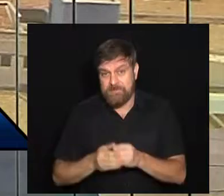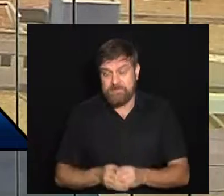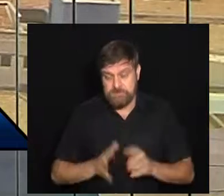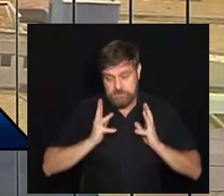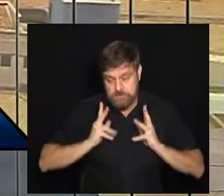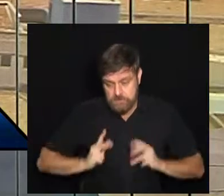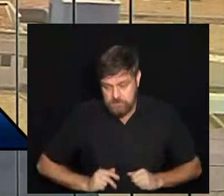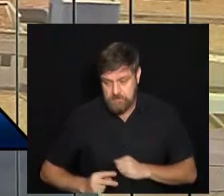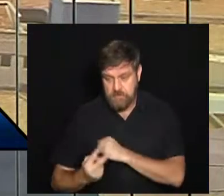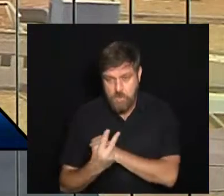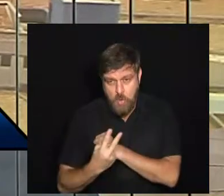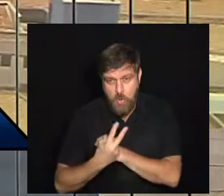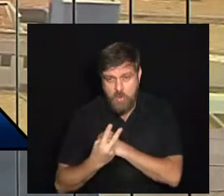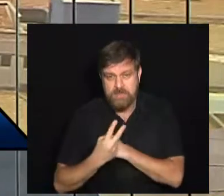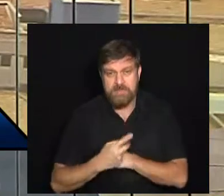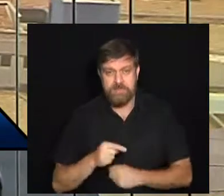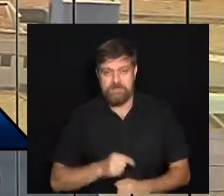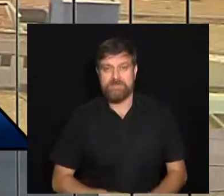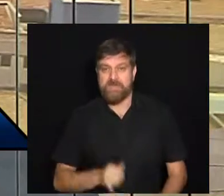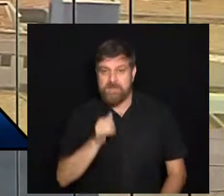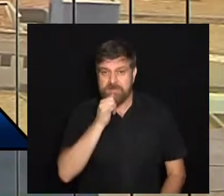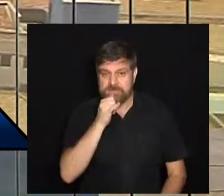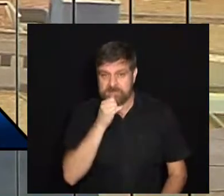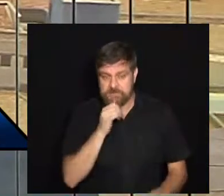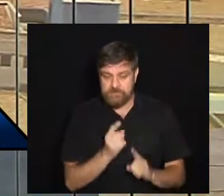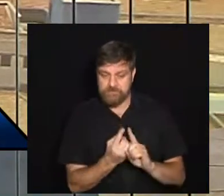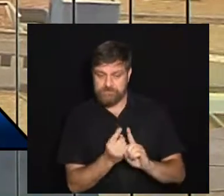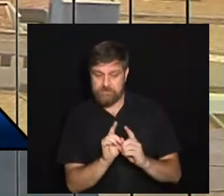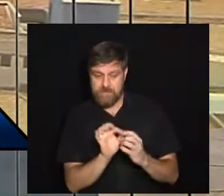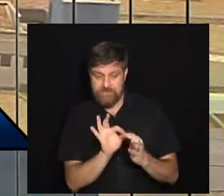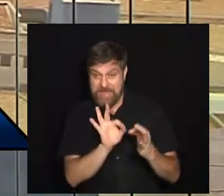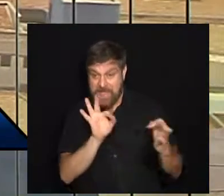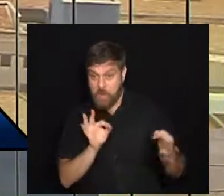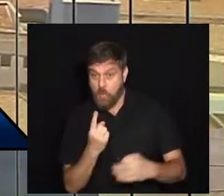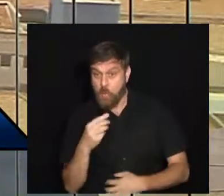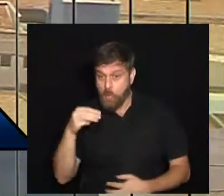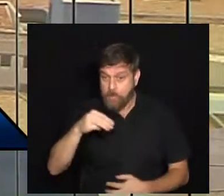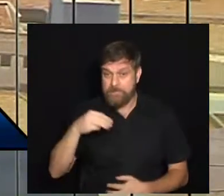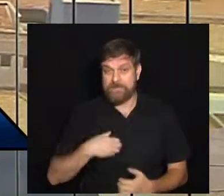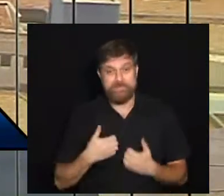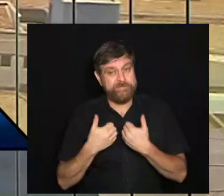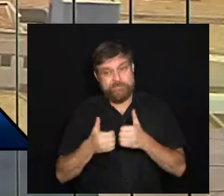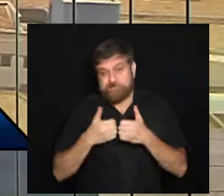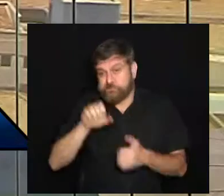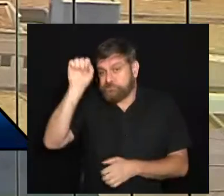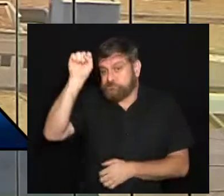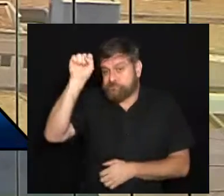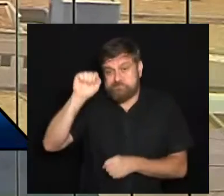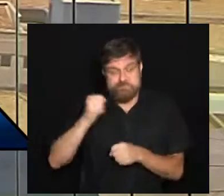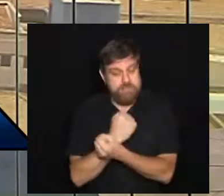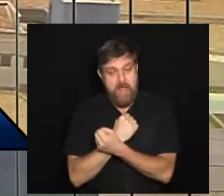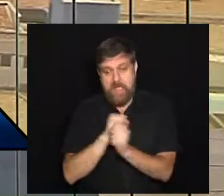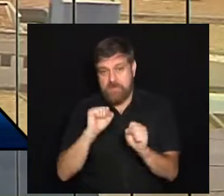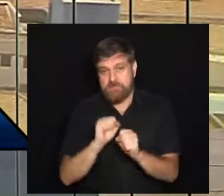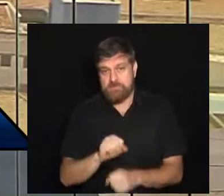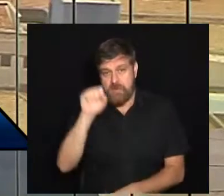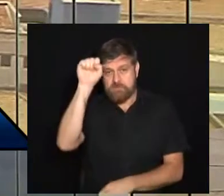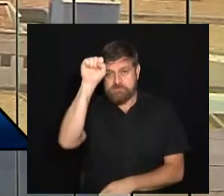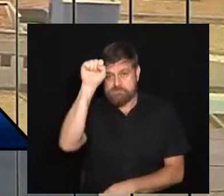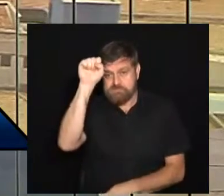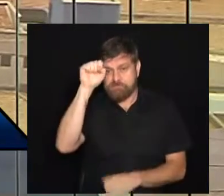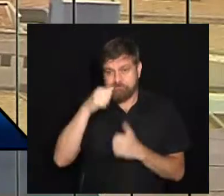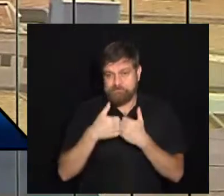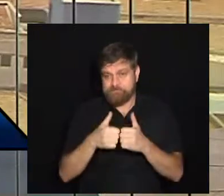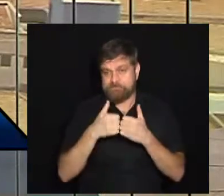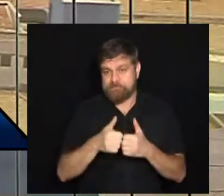e né do que a gente chama de etiqueta respiratória com por exemplo tentar manter essa distância de um metro a gente sabe que no ônibus atualmente é impossível inclusive por isso a gente quer né